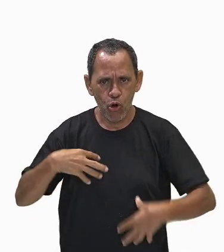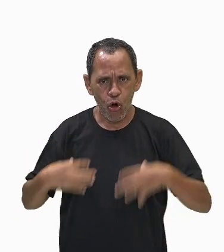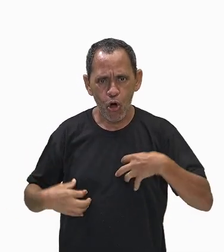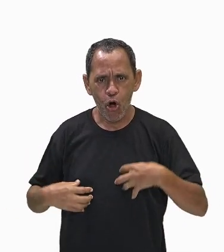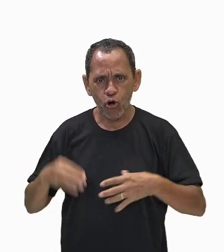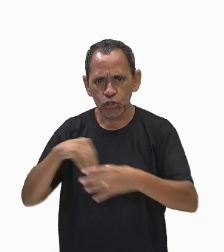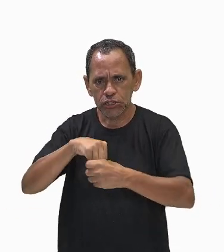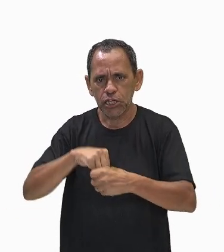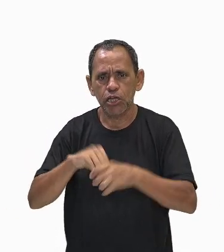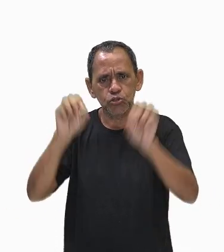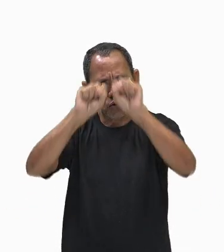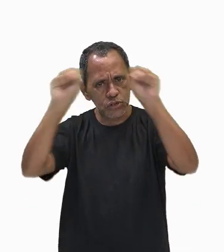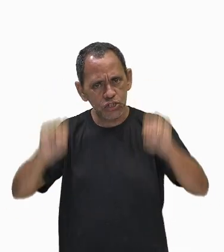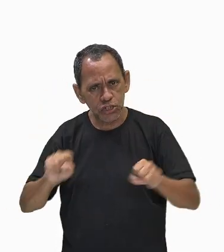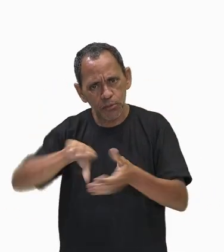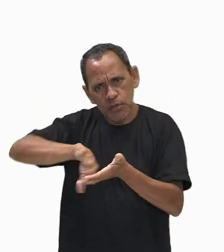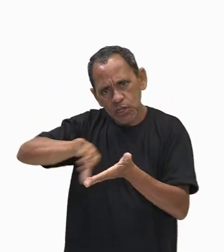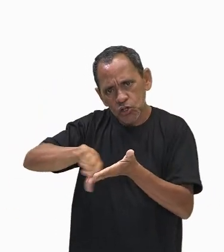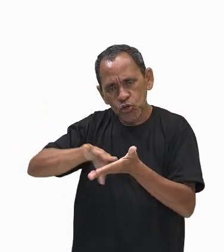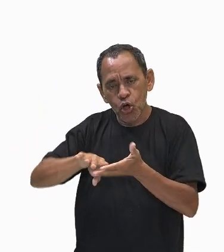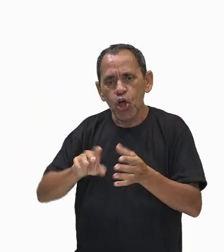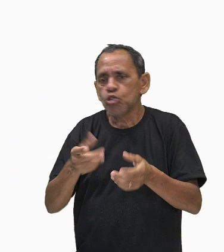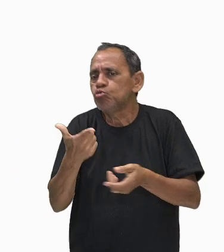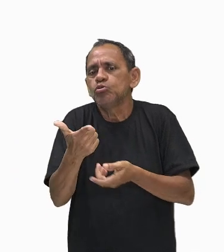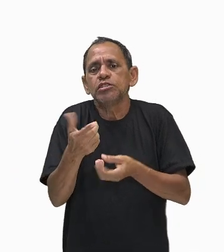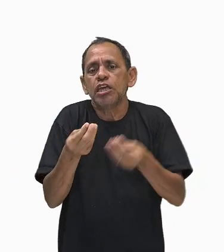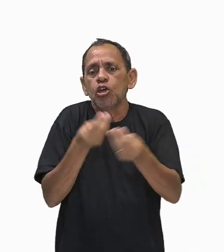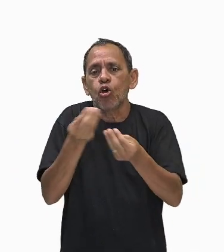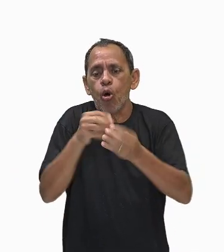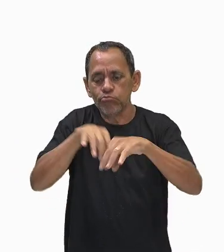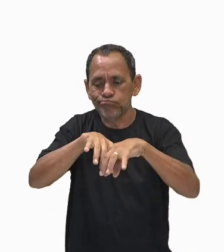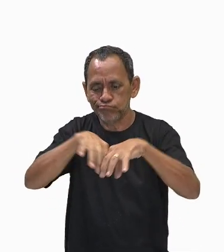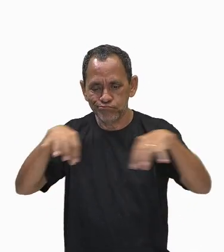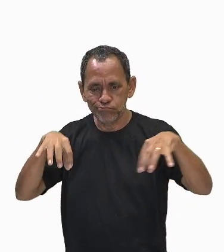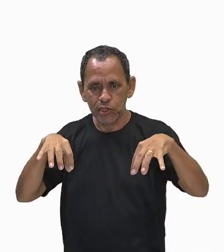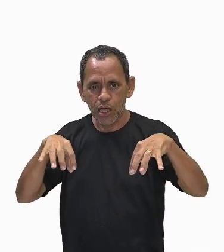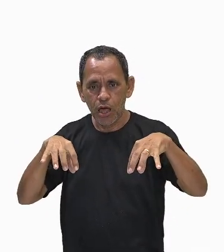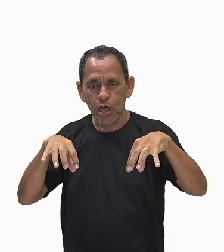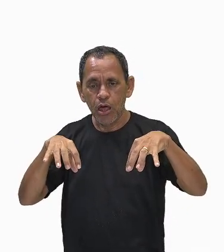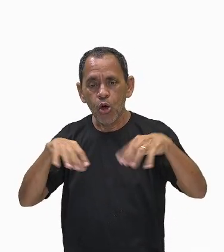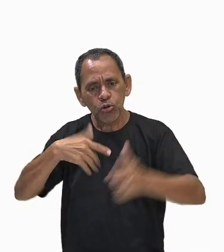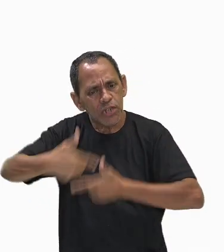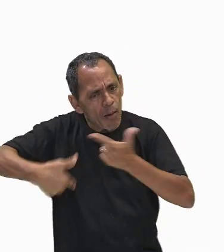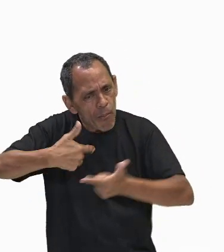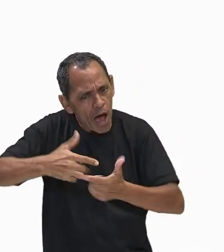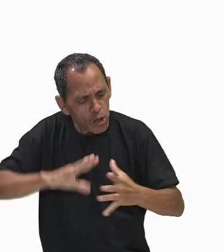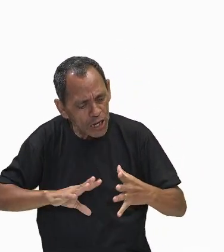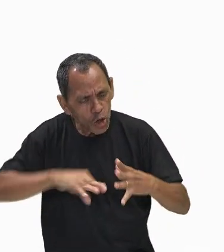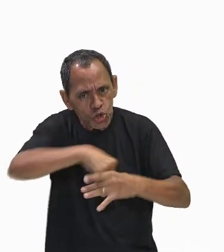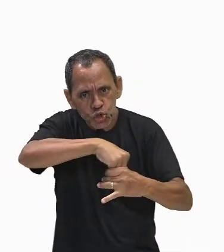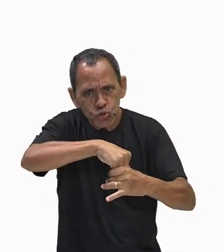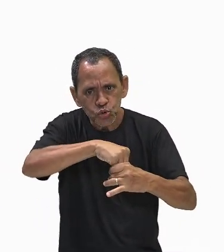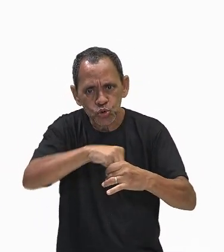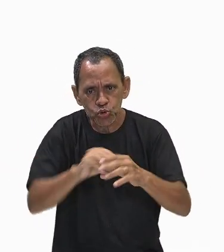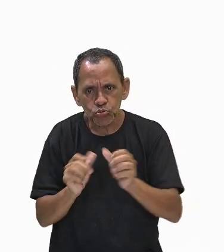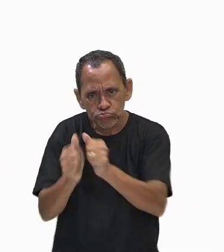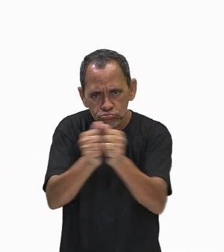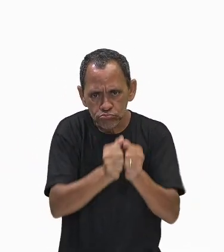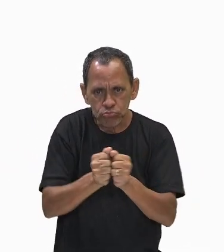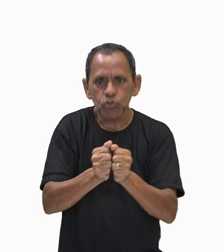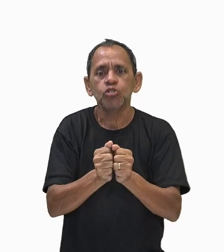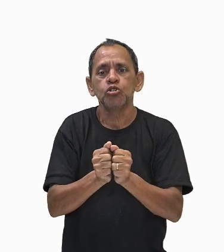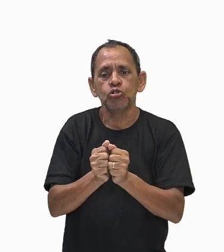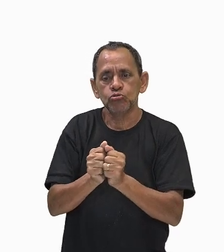não tem como a gente dissociar. Há um trabalho conjunto do sistema excretor com o sistema